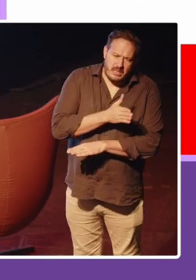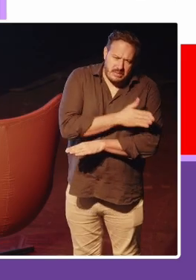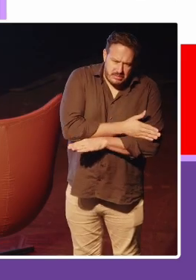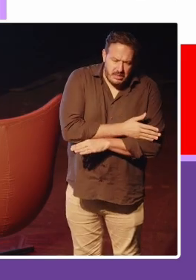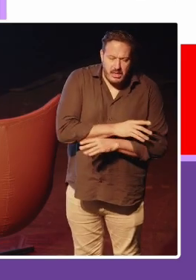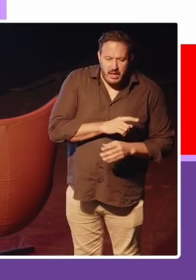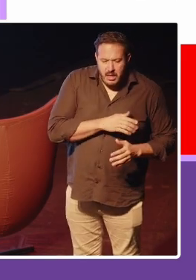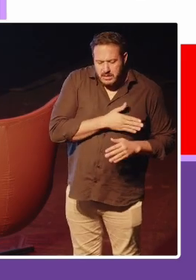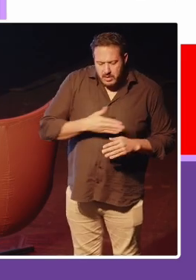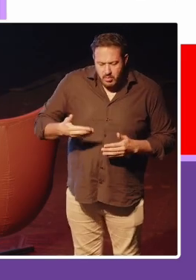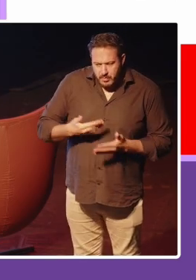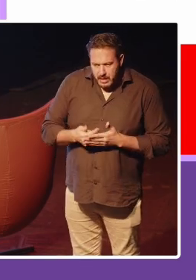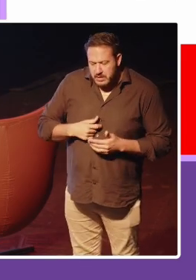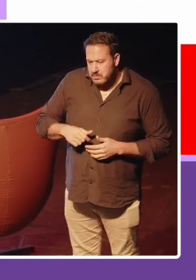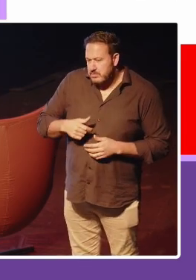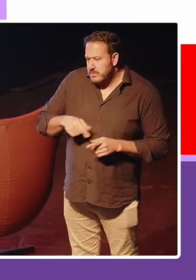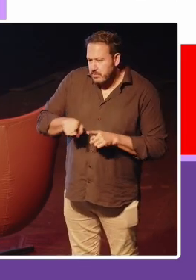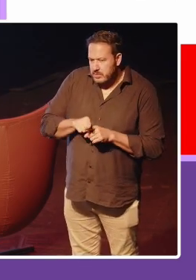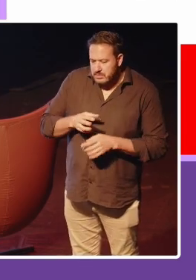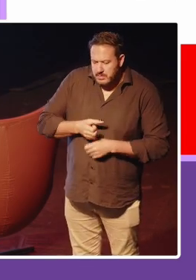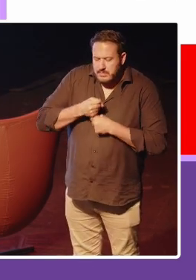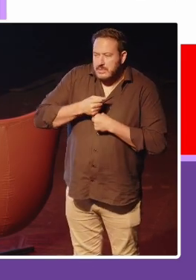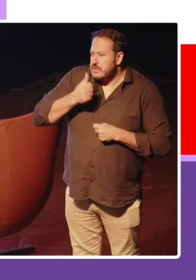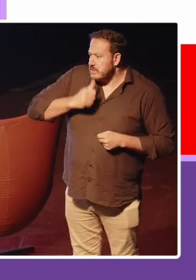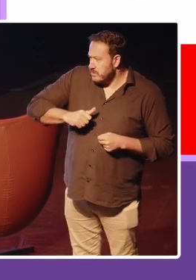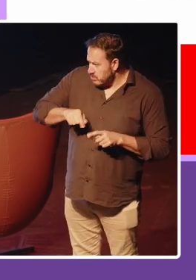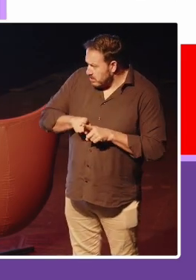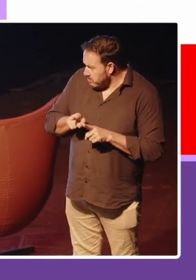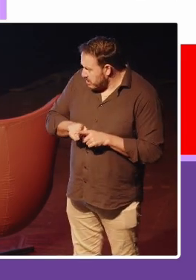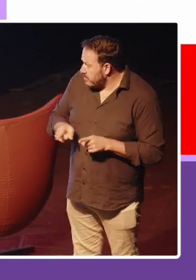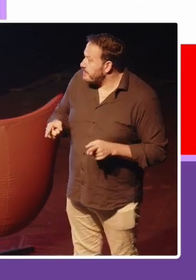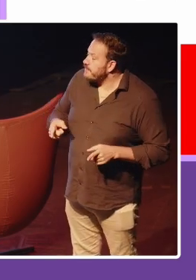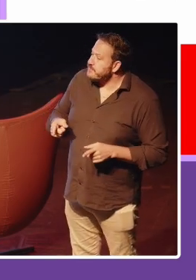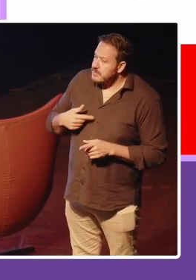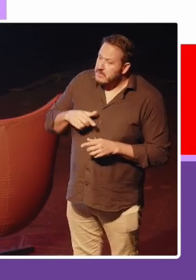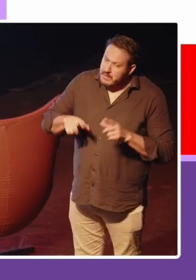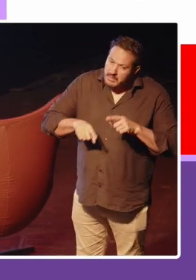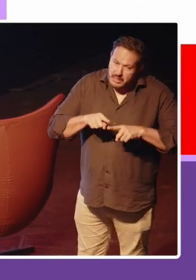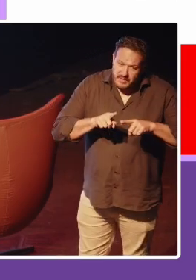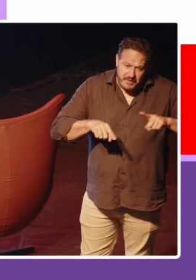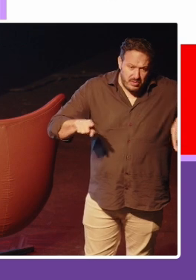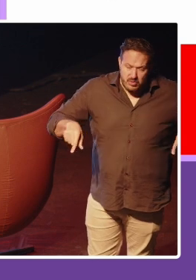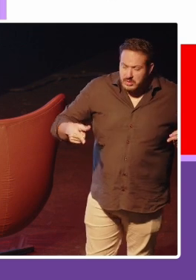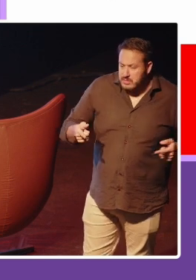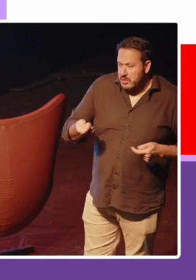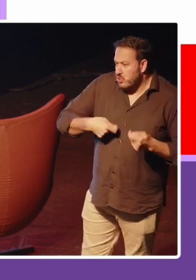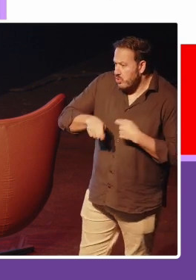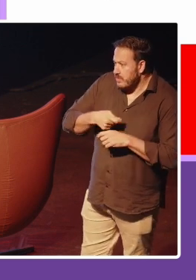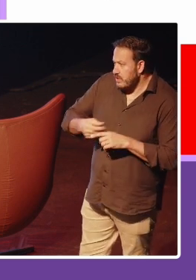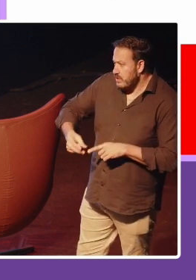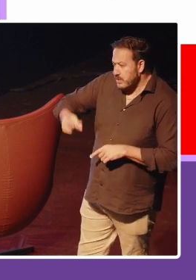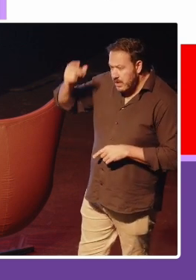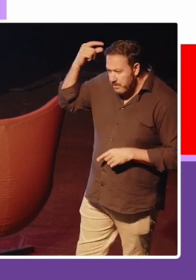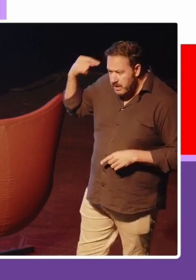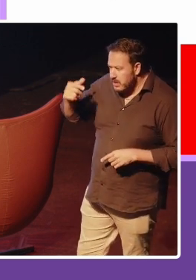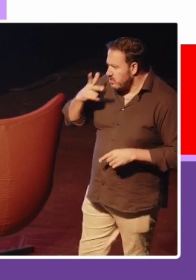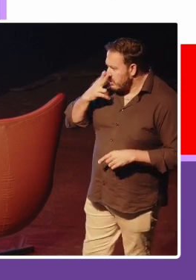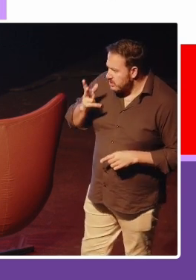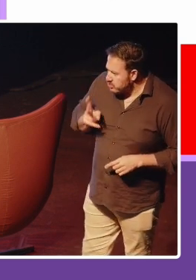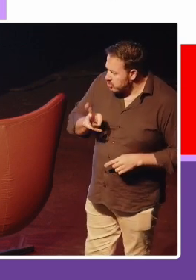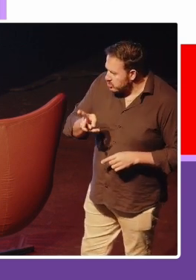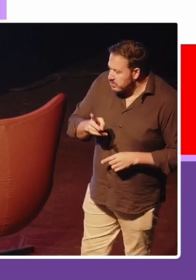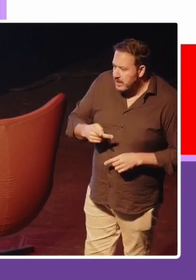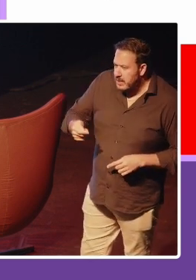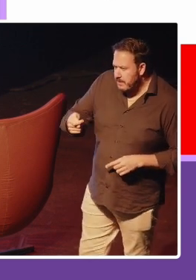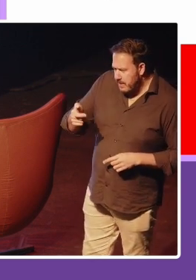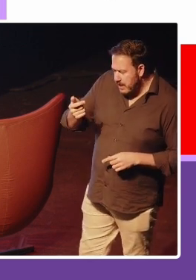a menopausa é um grande marco e talvez tenha relação com isso, mas também fatores socioeconômicos, né? Antigamente, acho que ainda continua, era muito